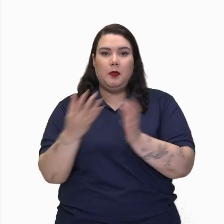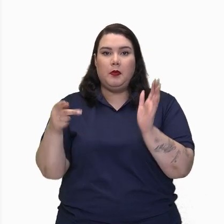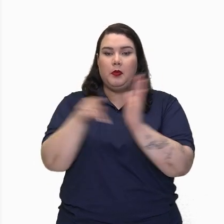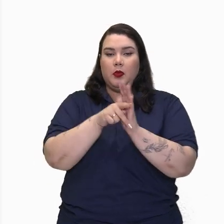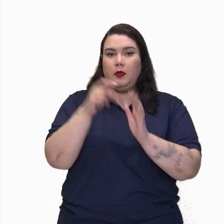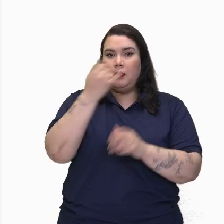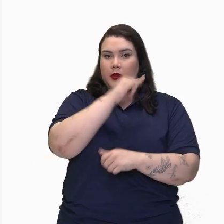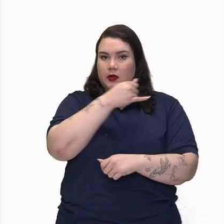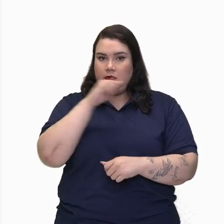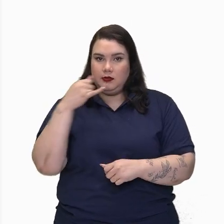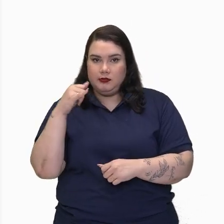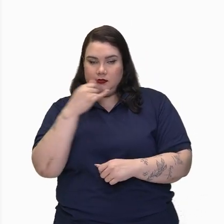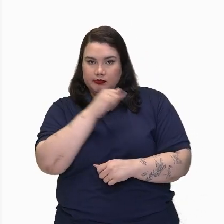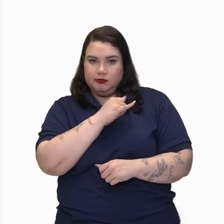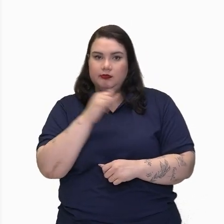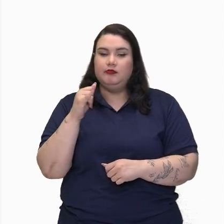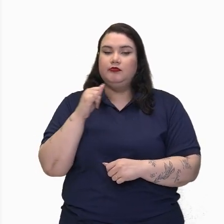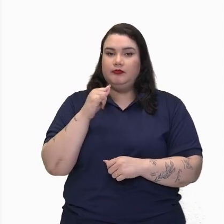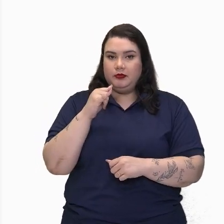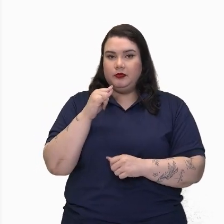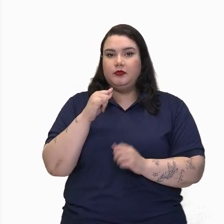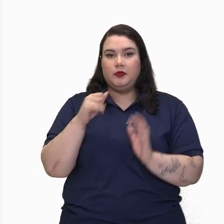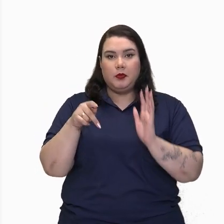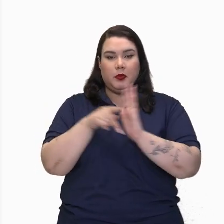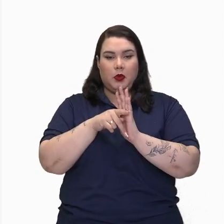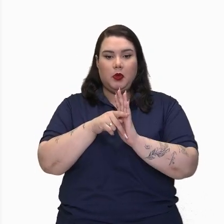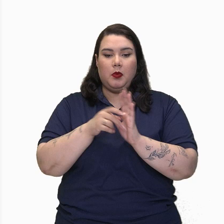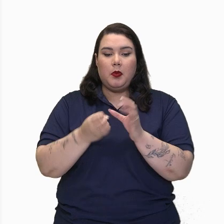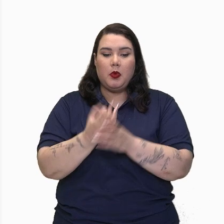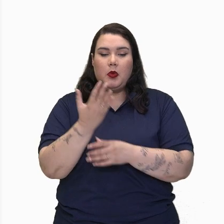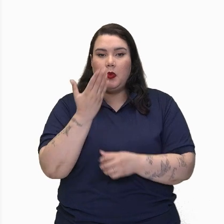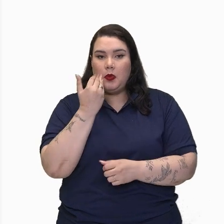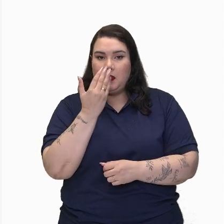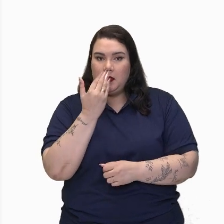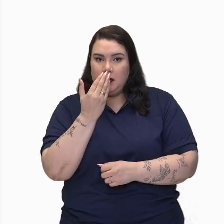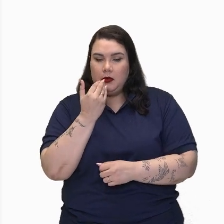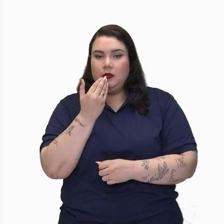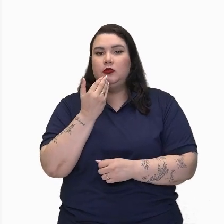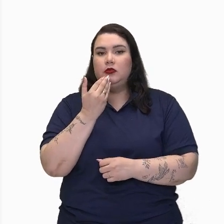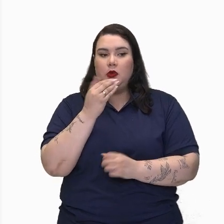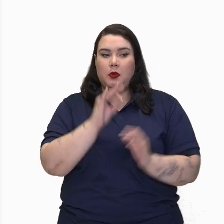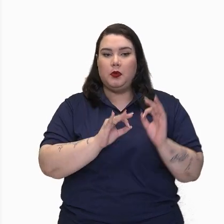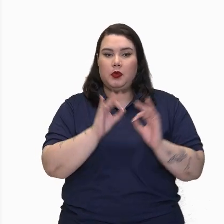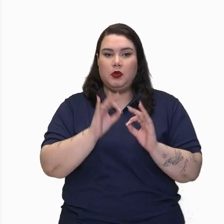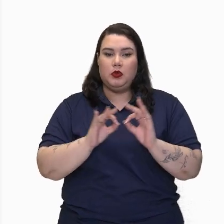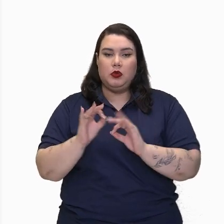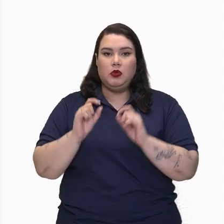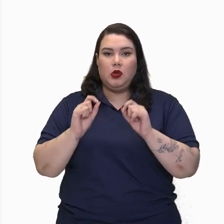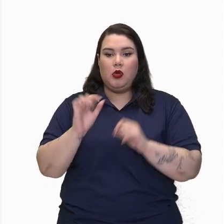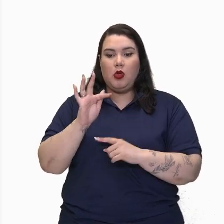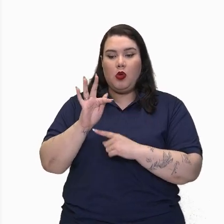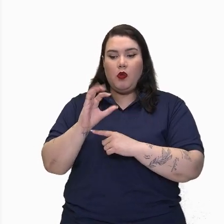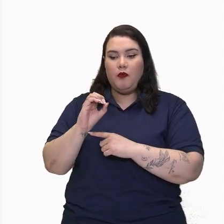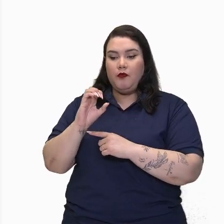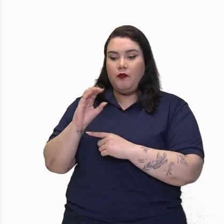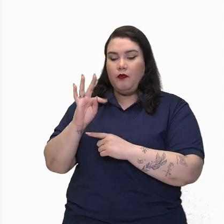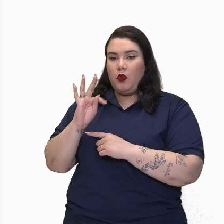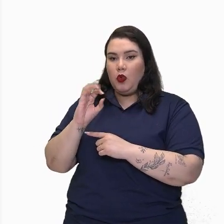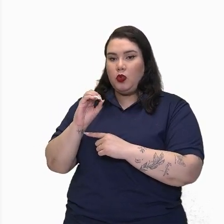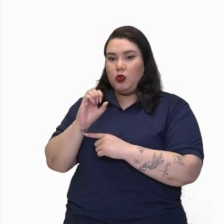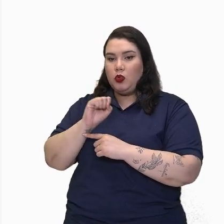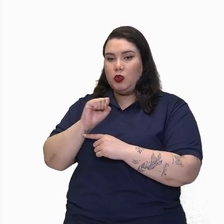a gente, né? O produtor é aquele que vai produzir o seu alimento, né? Através de um processo chamado de fotossíntese.